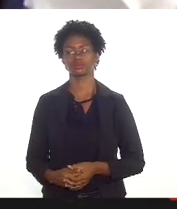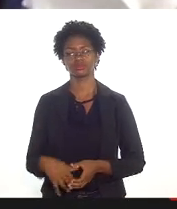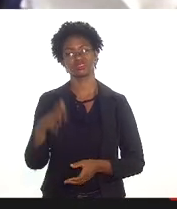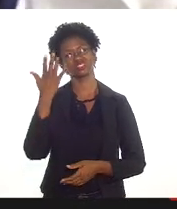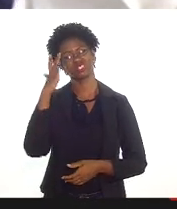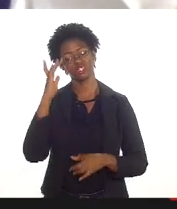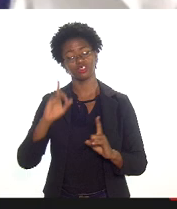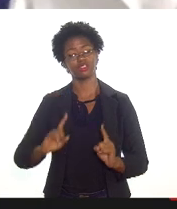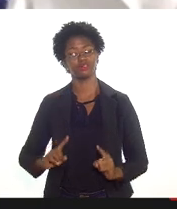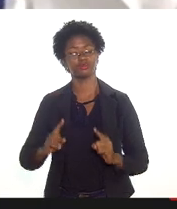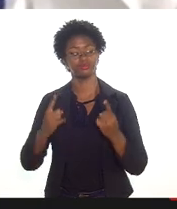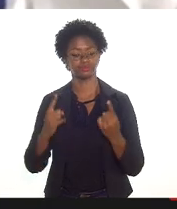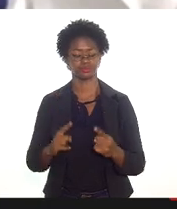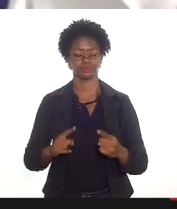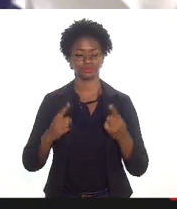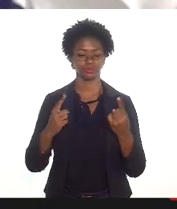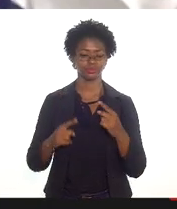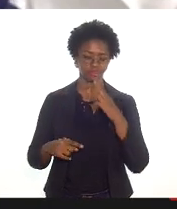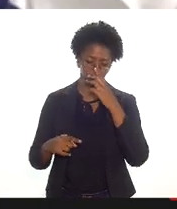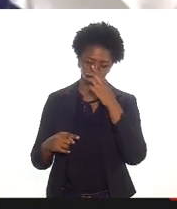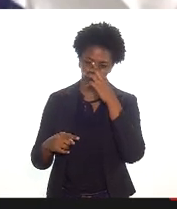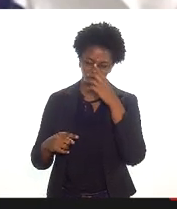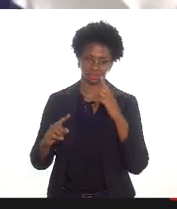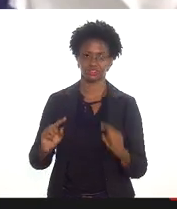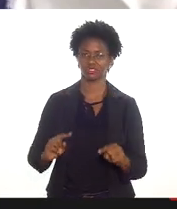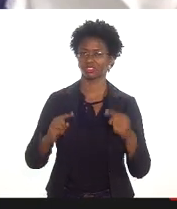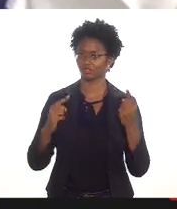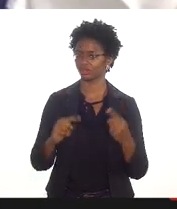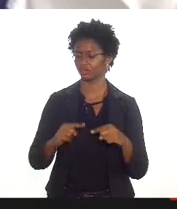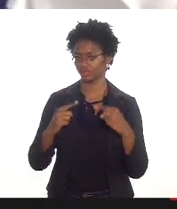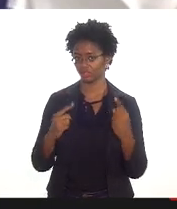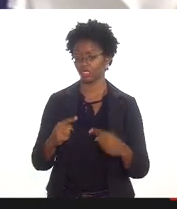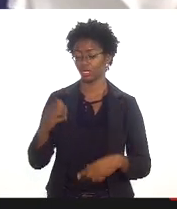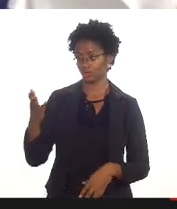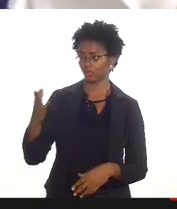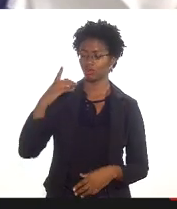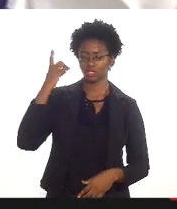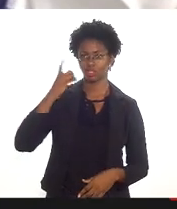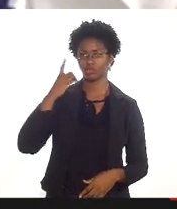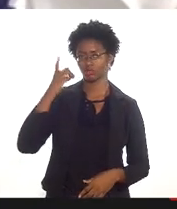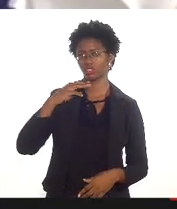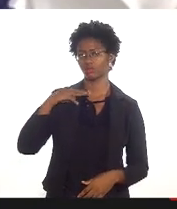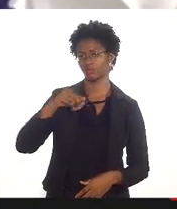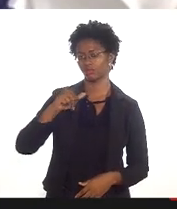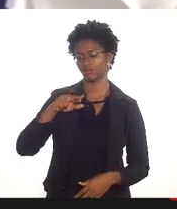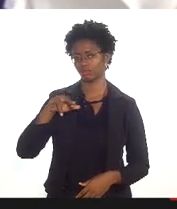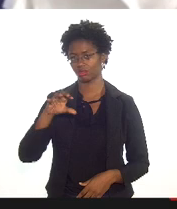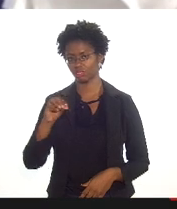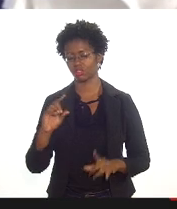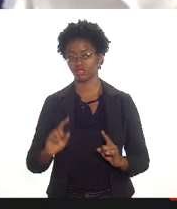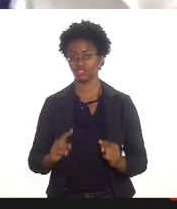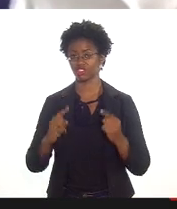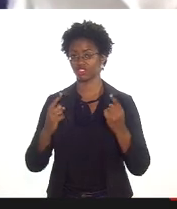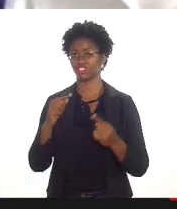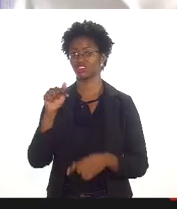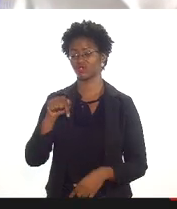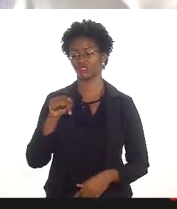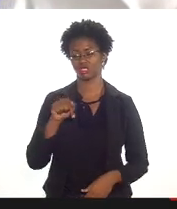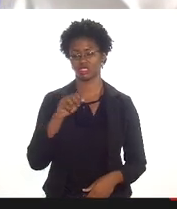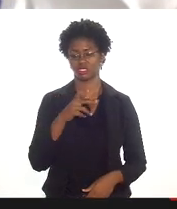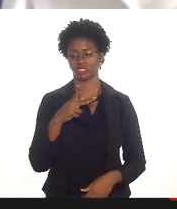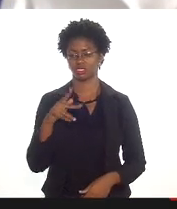grande desafio, e na linha dita aqui pelo deputado Márcio Pacheco, o grande desafio desta